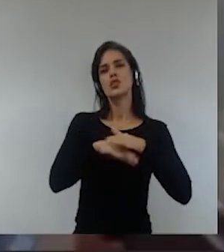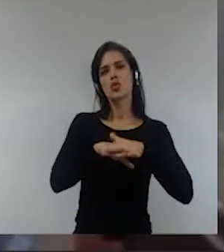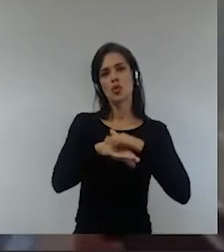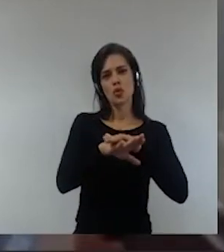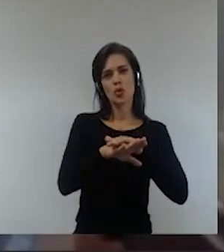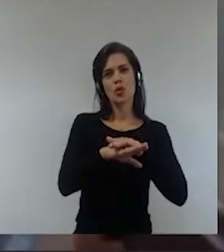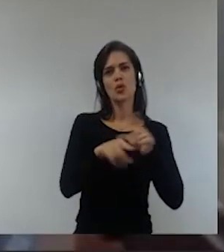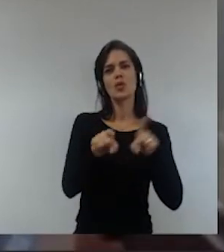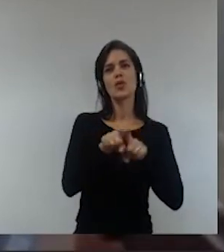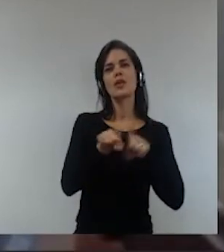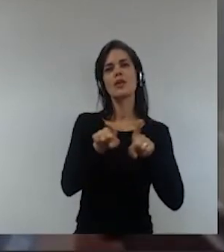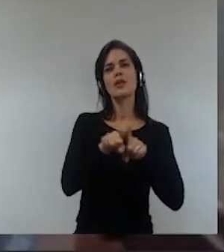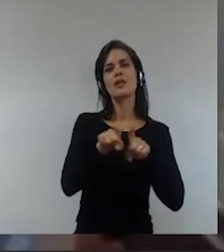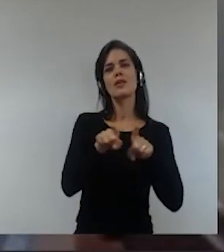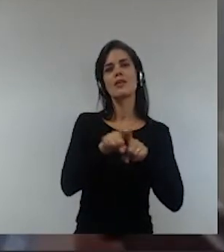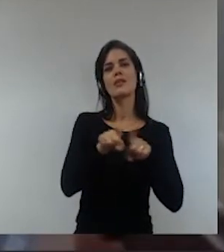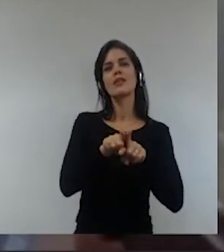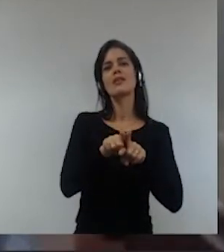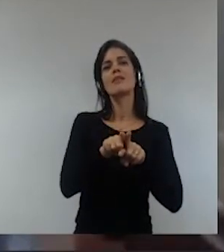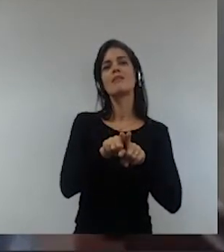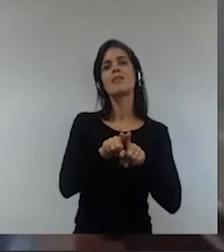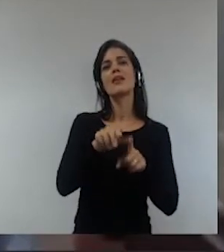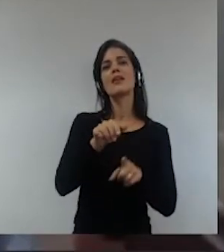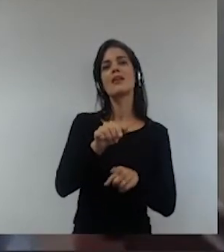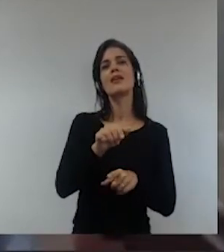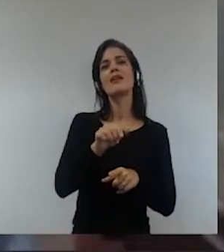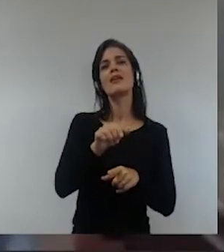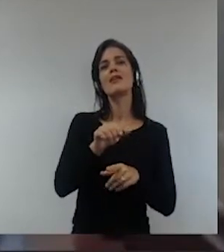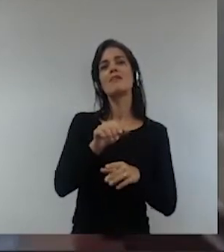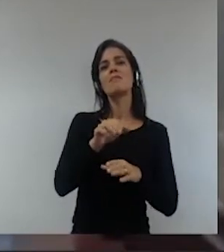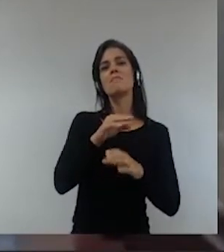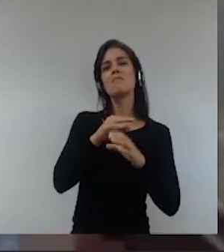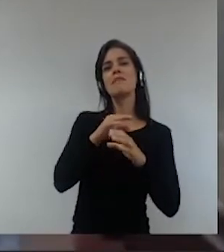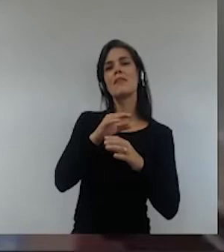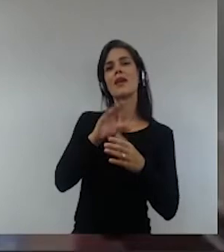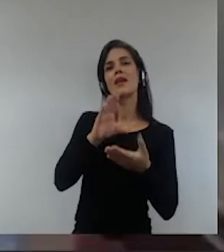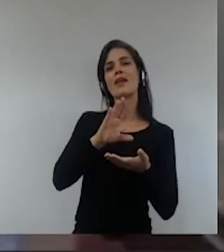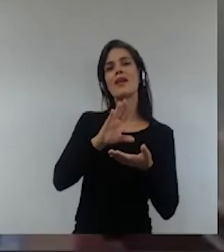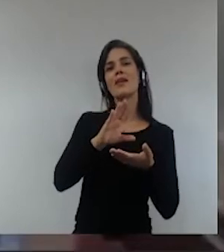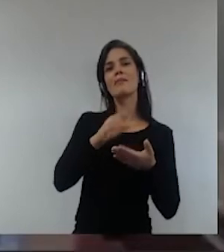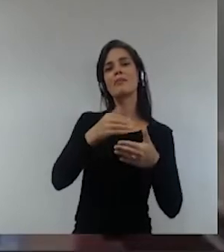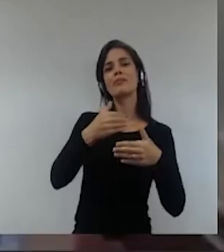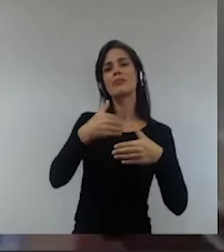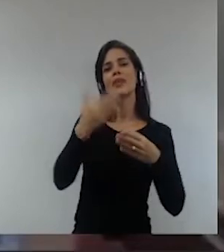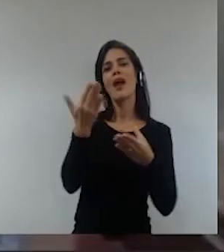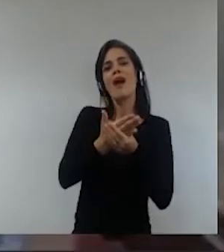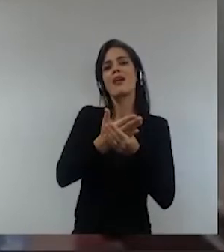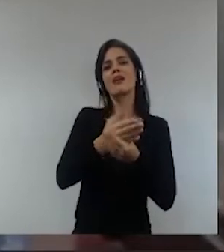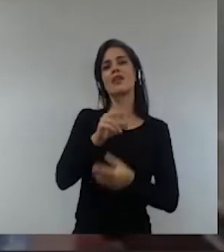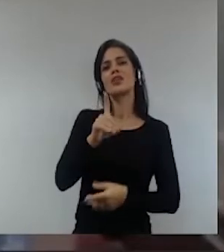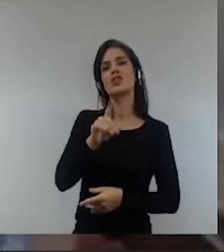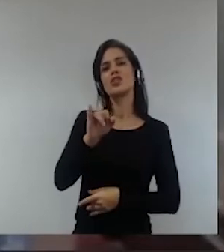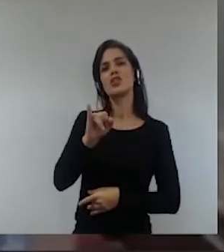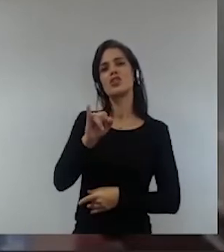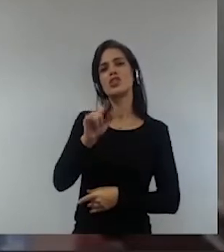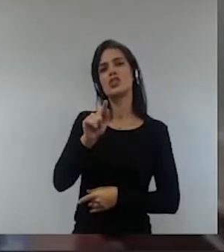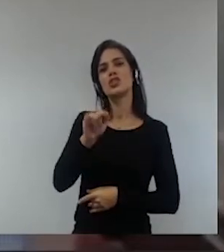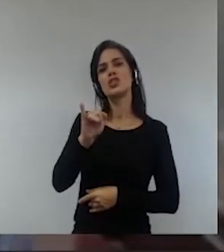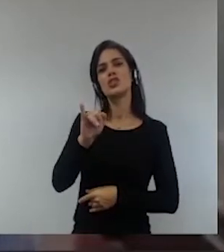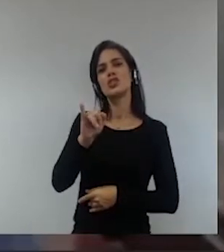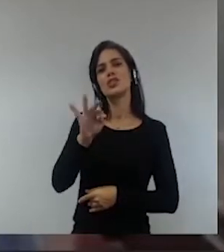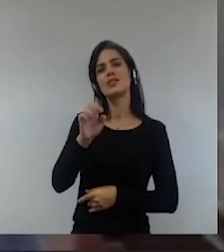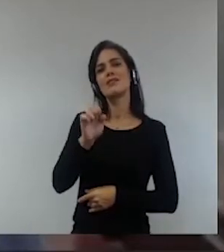e tráfego de arquivos digitais. Então, vejam que não há uma forma específica para a comunicação dos atos